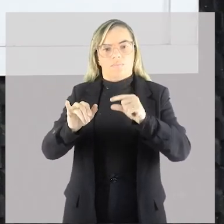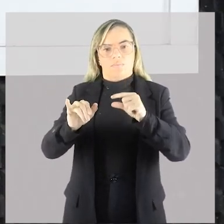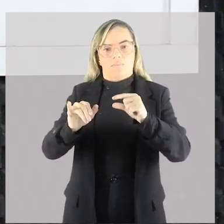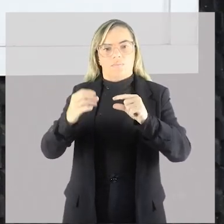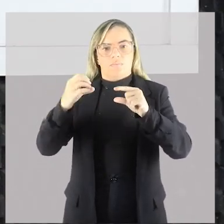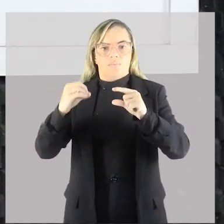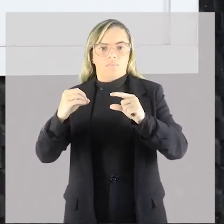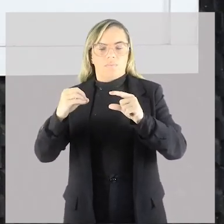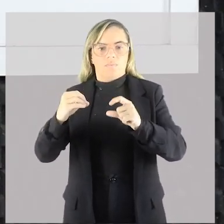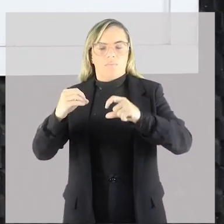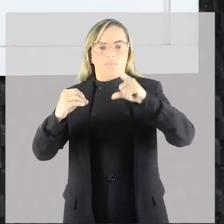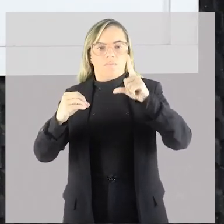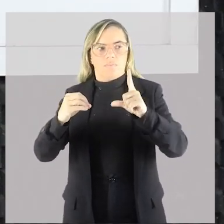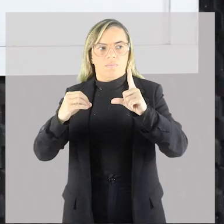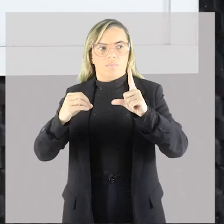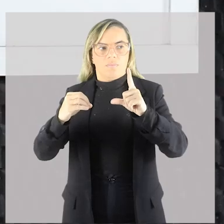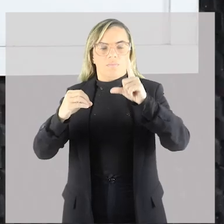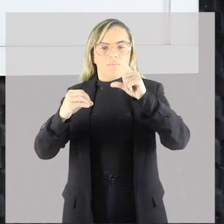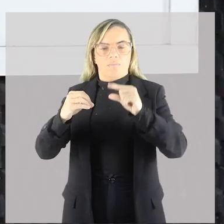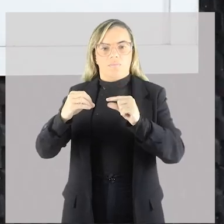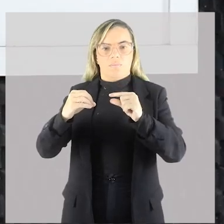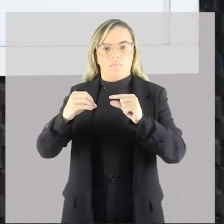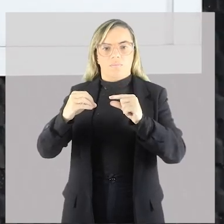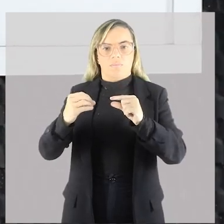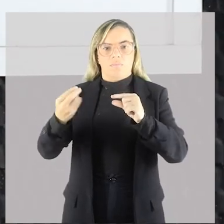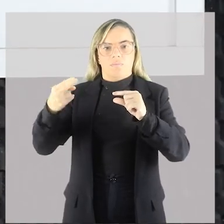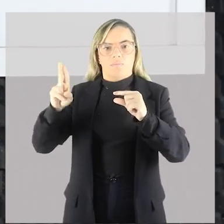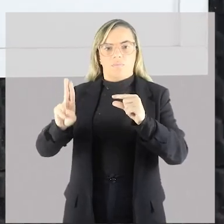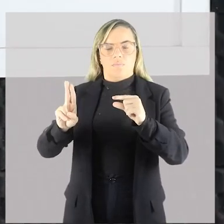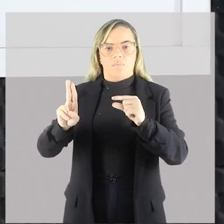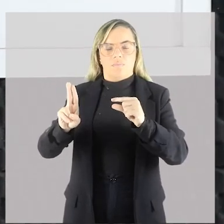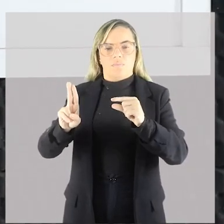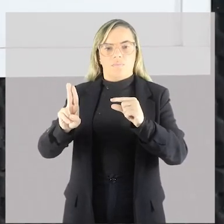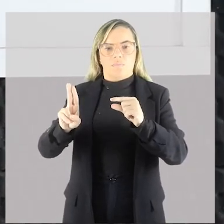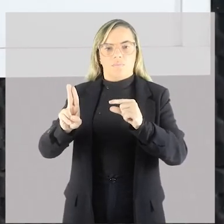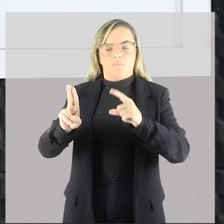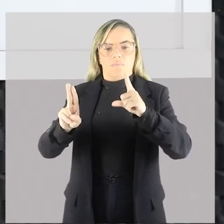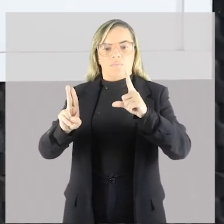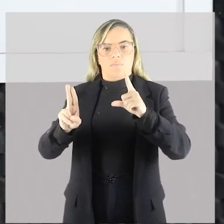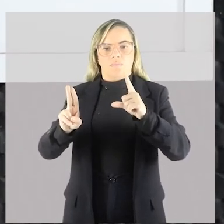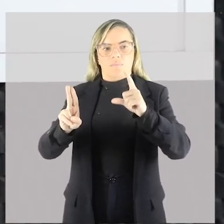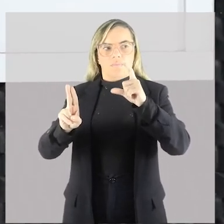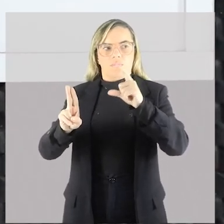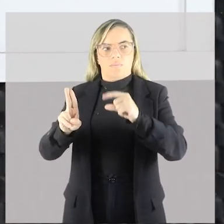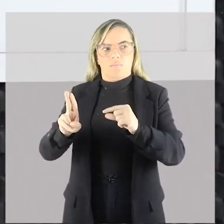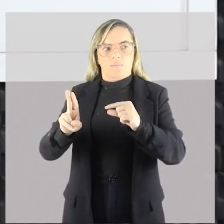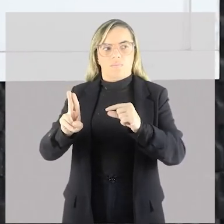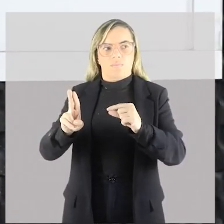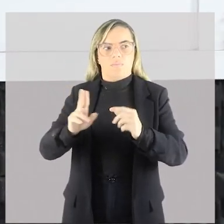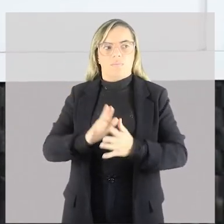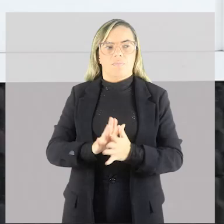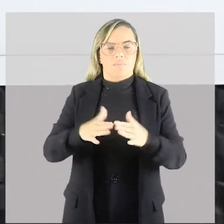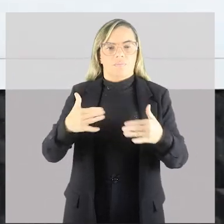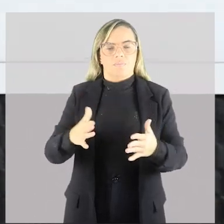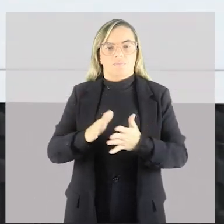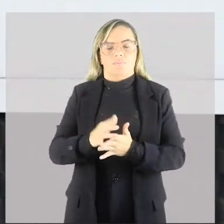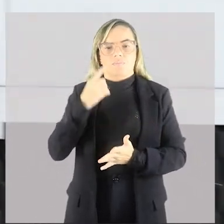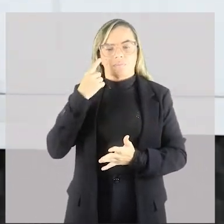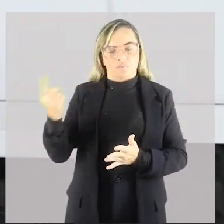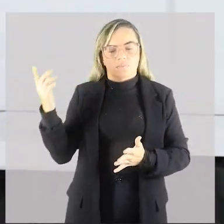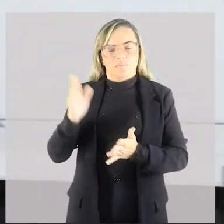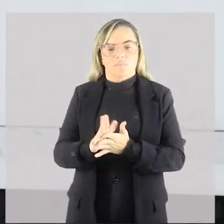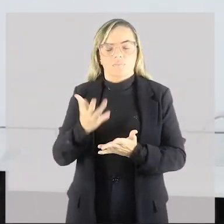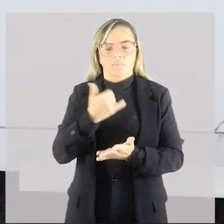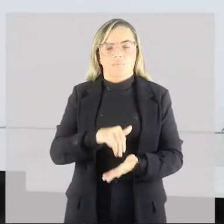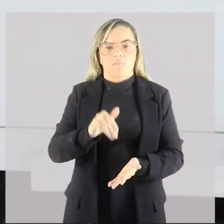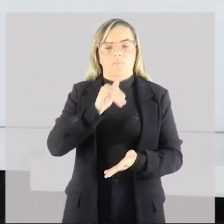minúsculo, o O maiúsculo e o O minúsculo, o U maiúsculo e o U minúsculo. Então, nesse caso aqui,